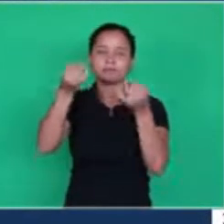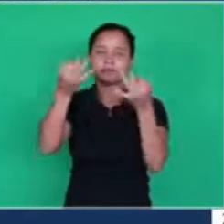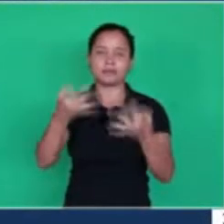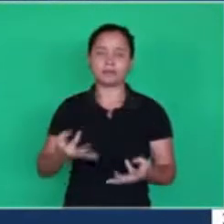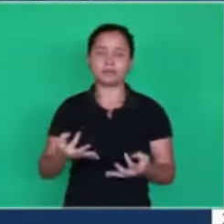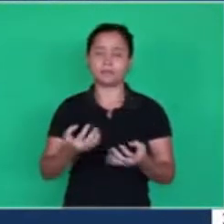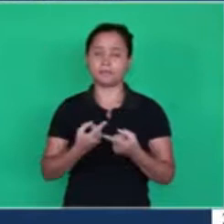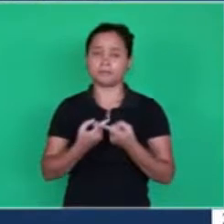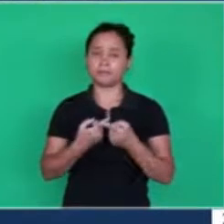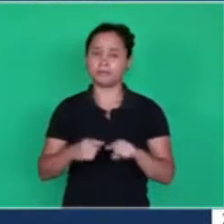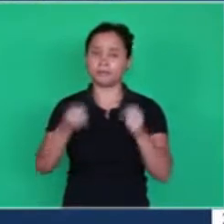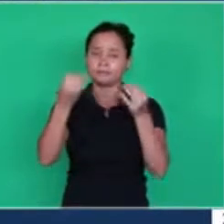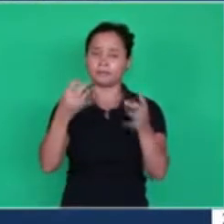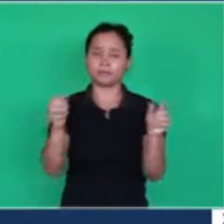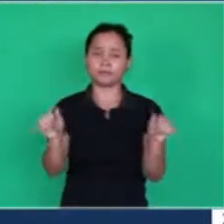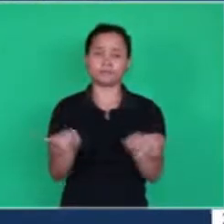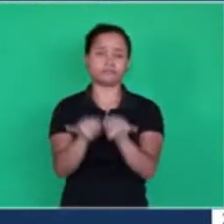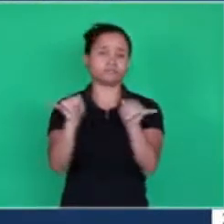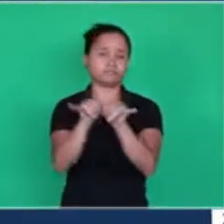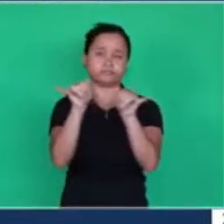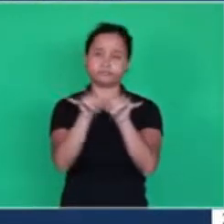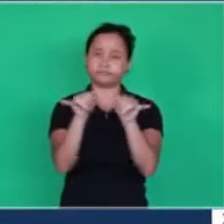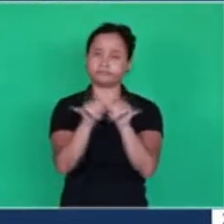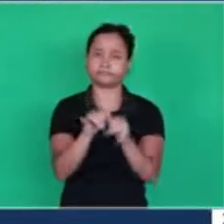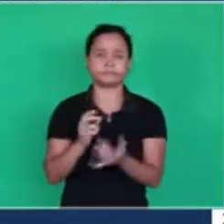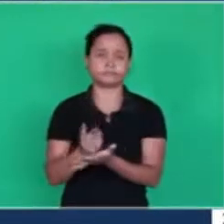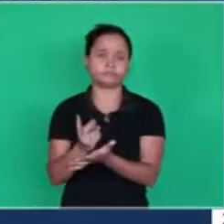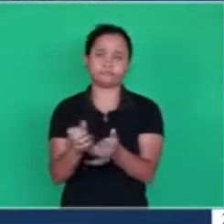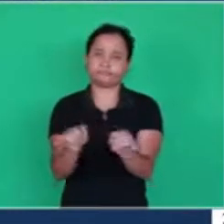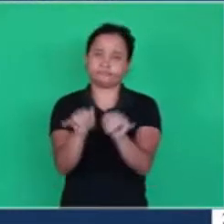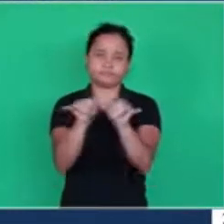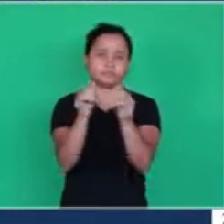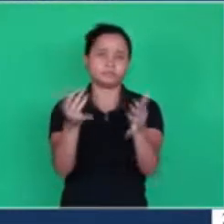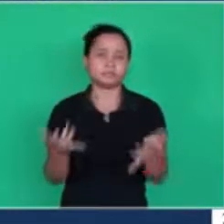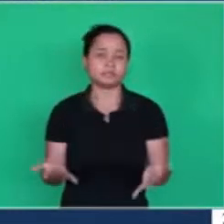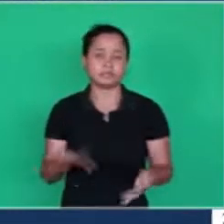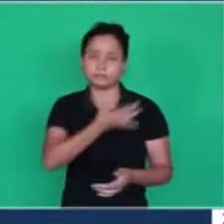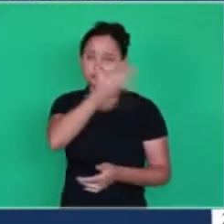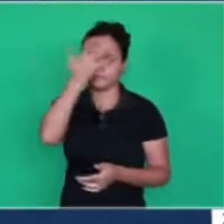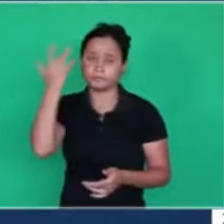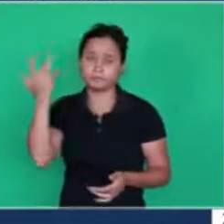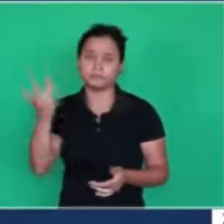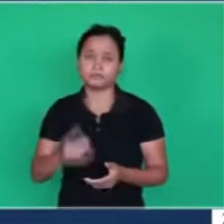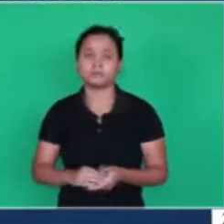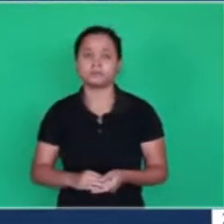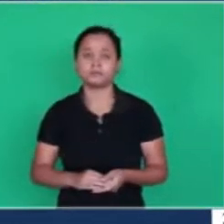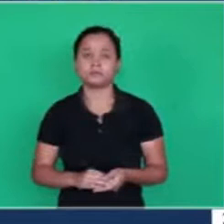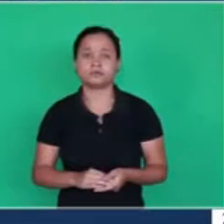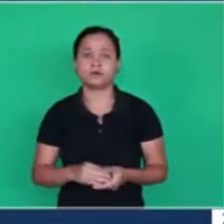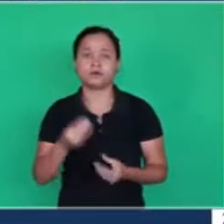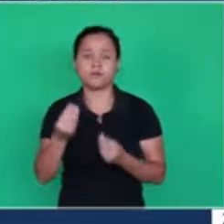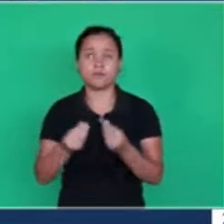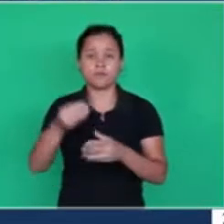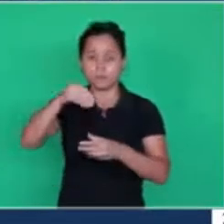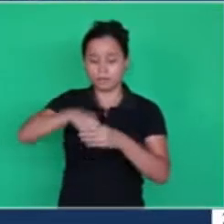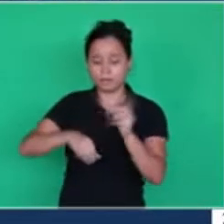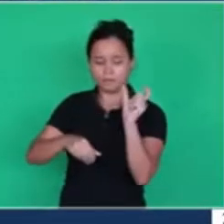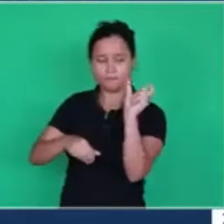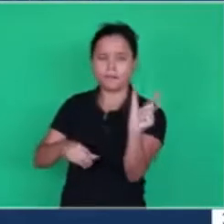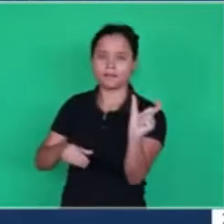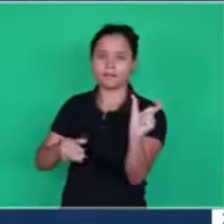monte de tolice. E as pessoas vivem de expressões que são usadas em filosofia para